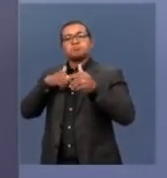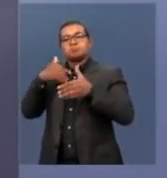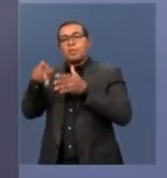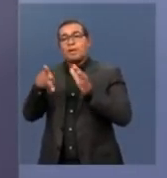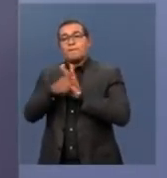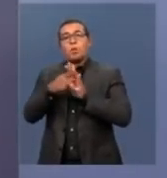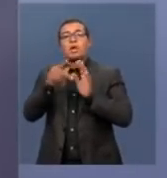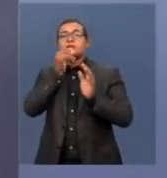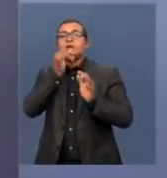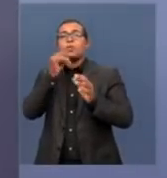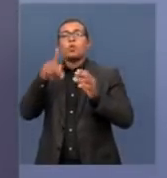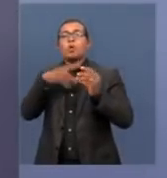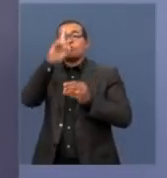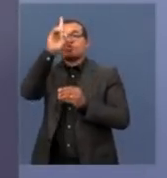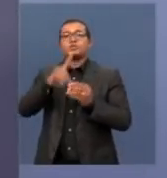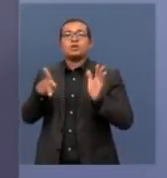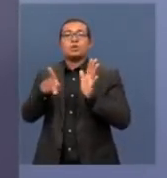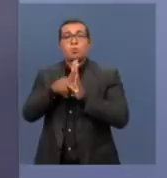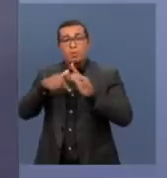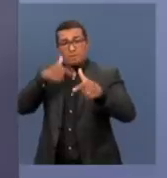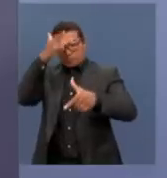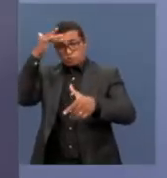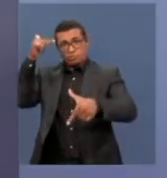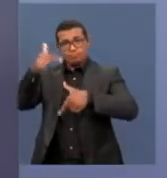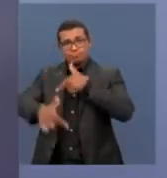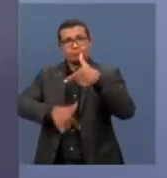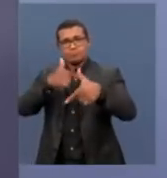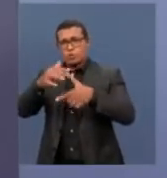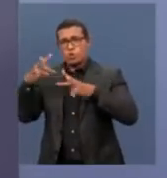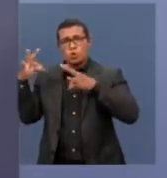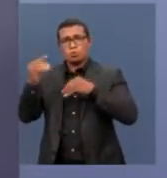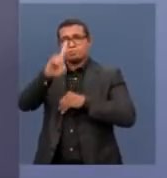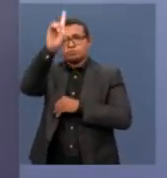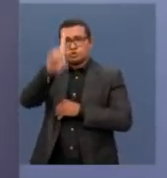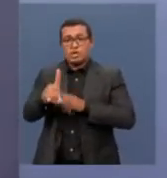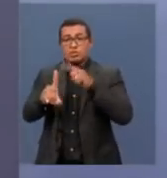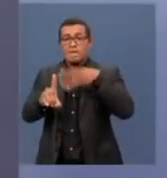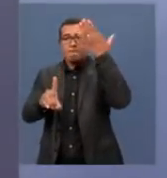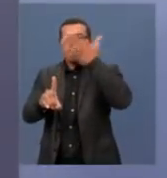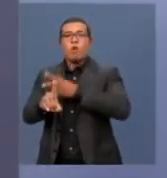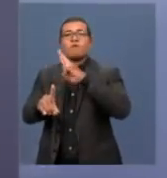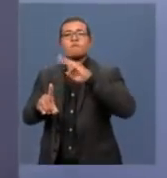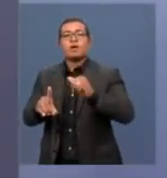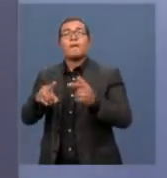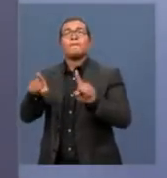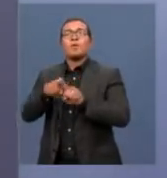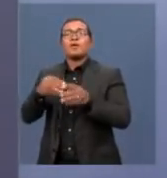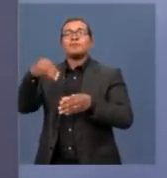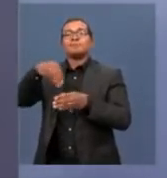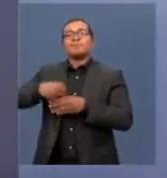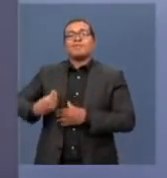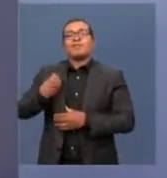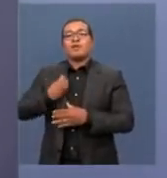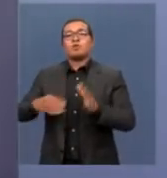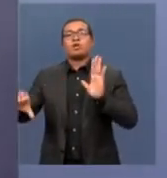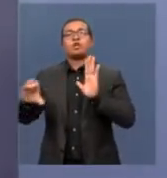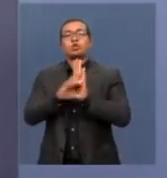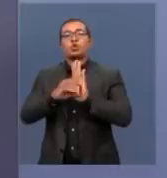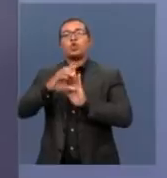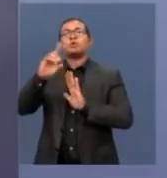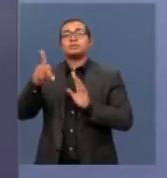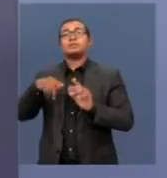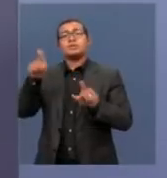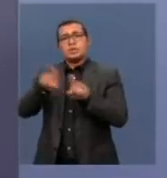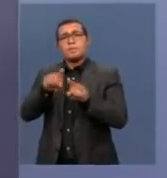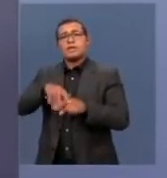todos eles sem exceção serão garantidos que está na constituição inclusive o salário das